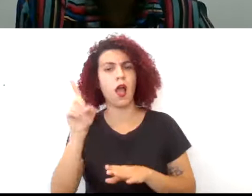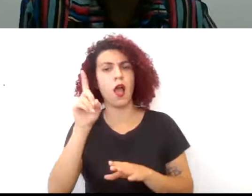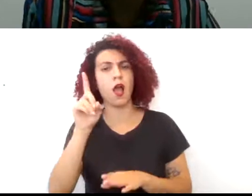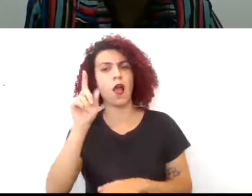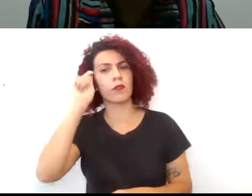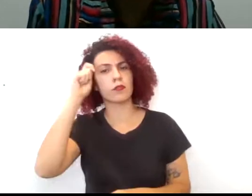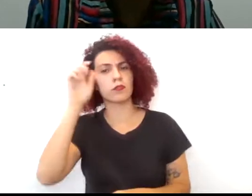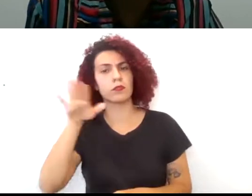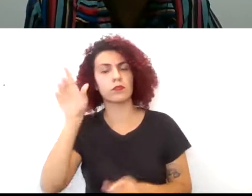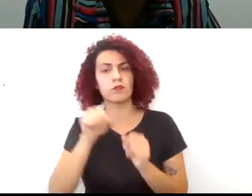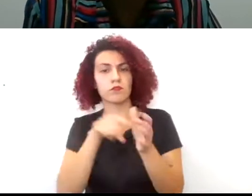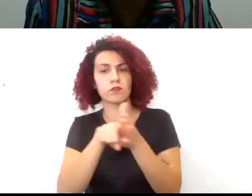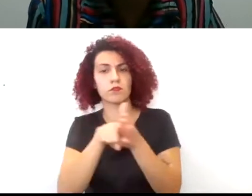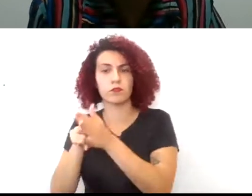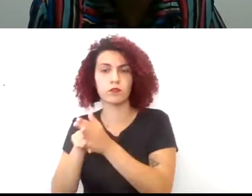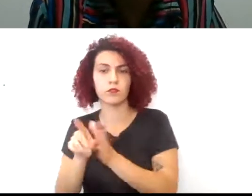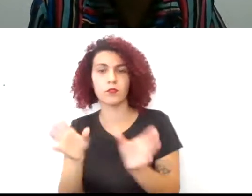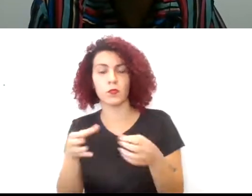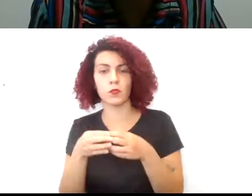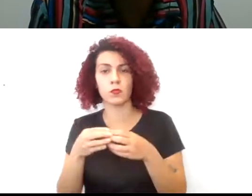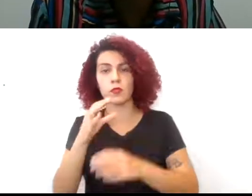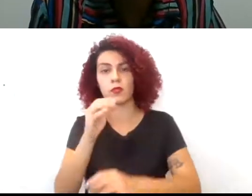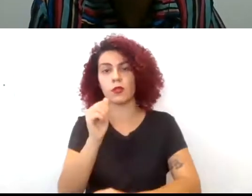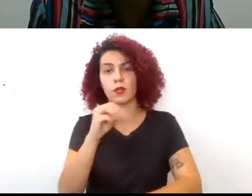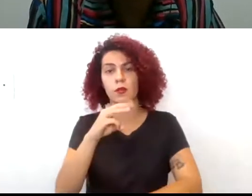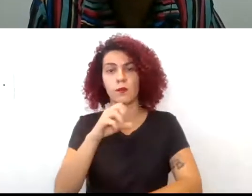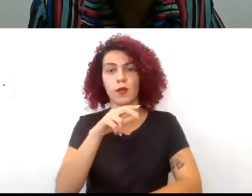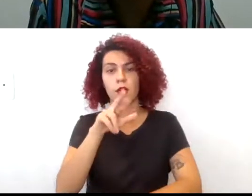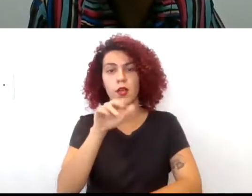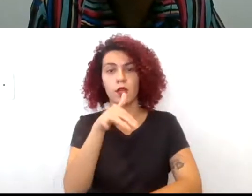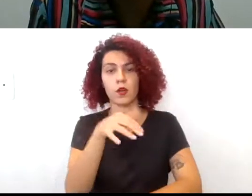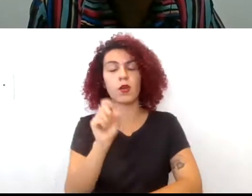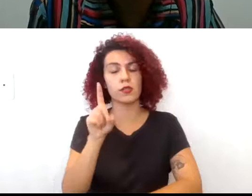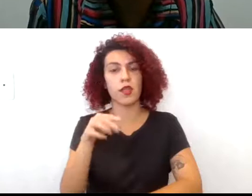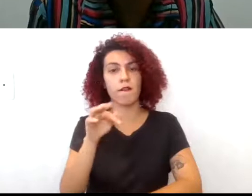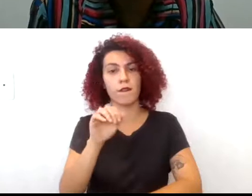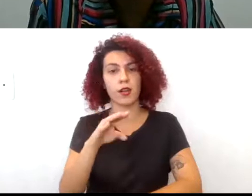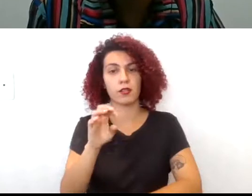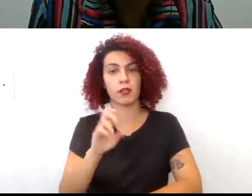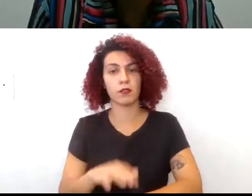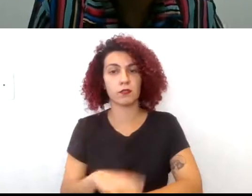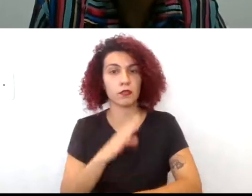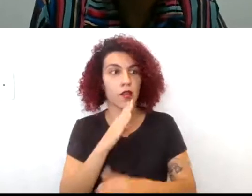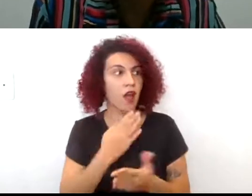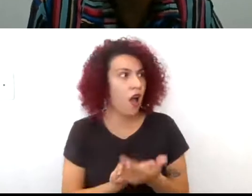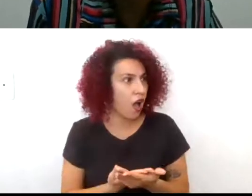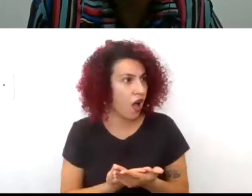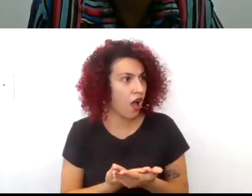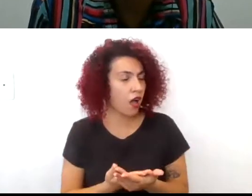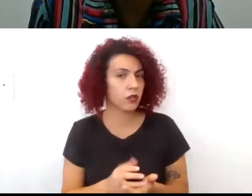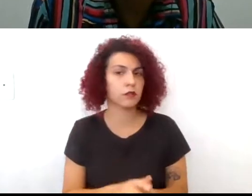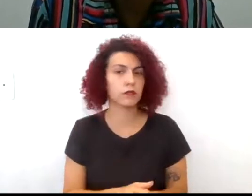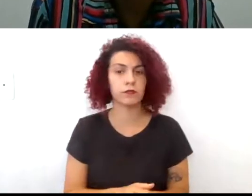e fez a investigação por exemplo da comida dos Camarões que é fractal AM a carga foi pode do